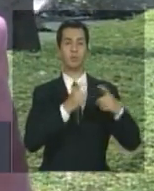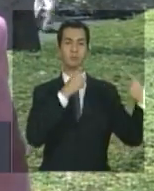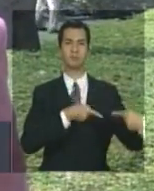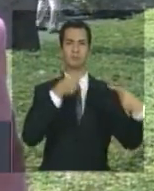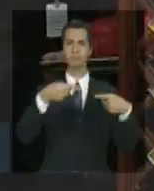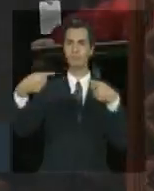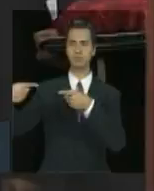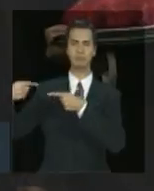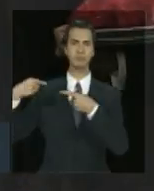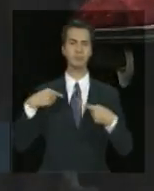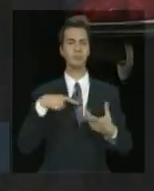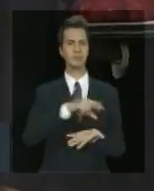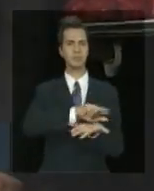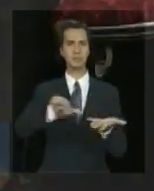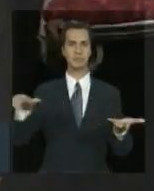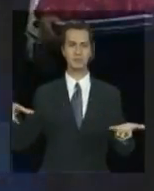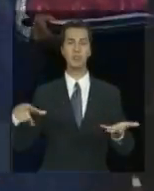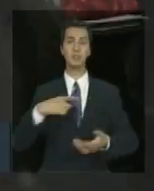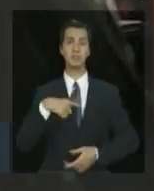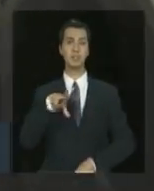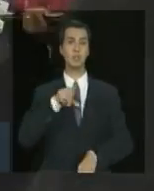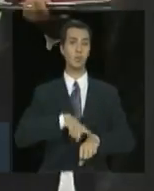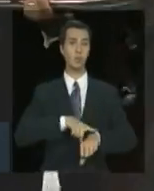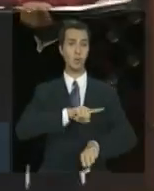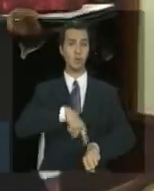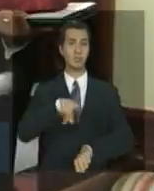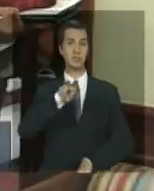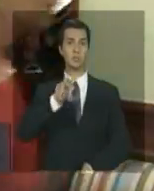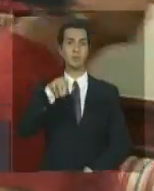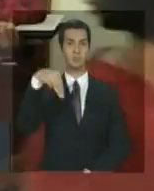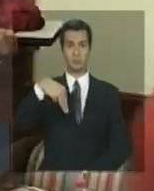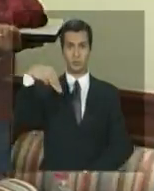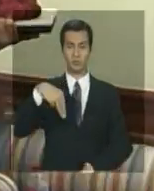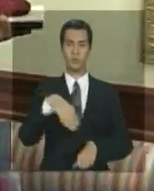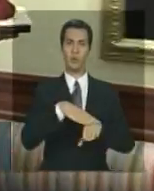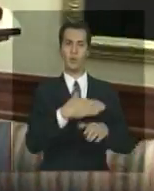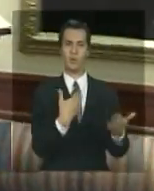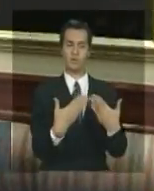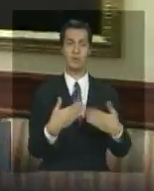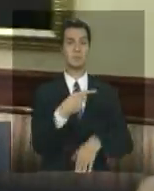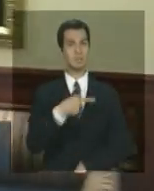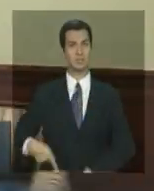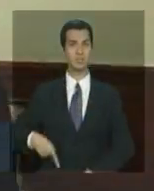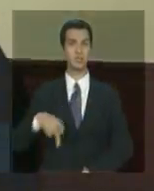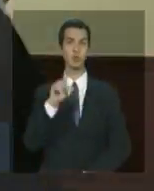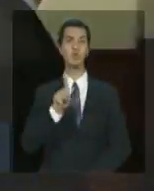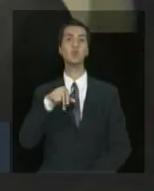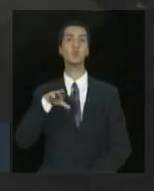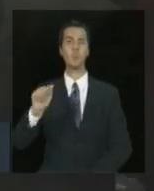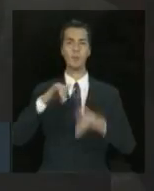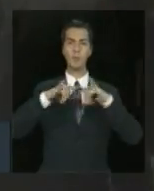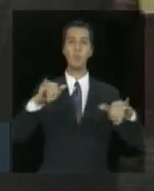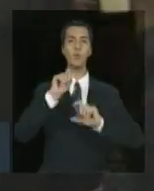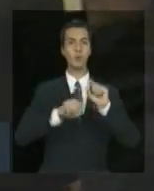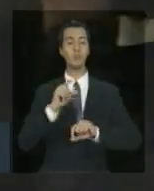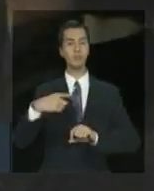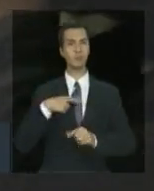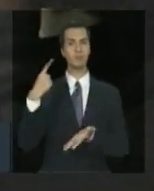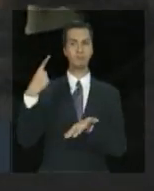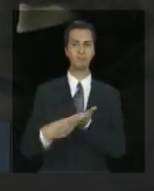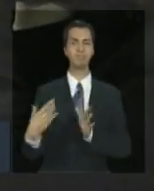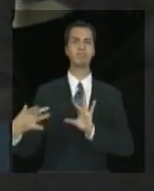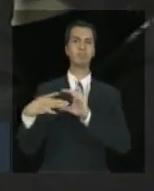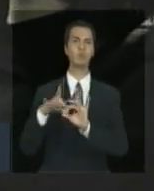à Índia. Foram 50 minutos de conversa. O presidente Zuma disse que está feliz com a parceria fechada entre o consórcio Ivepar